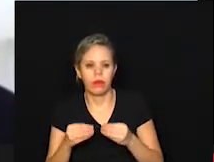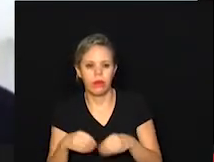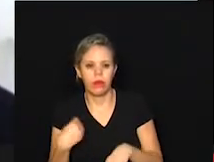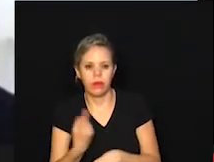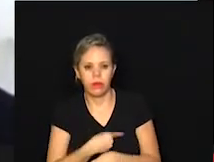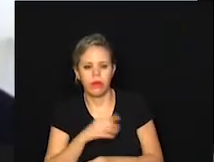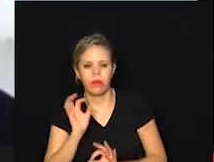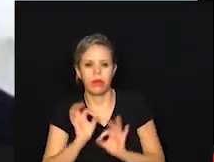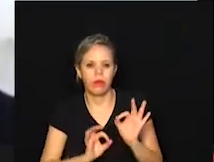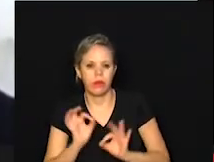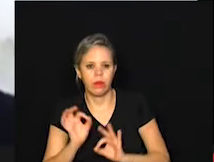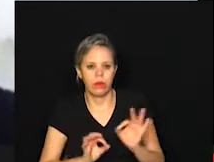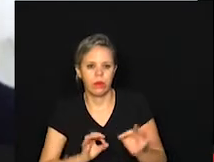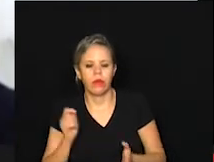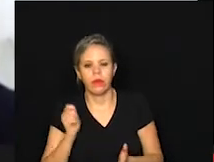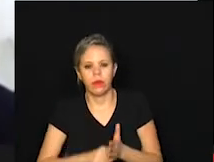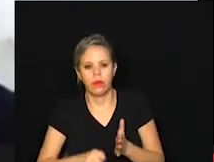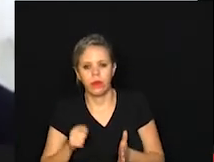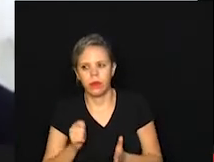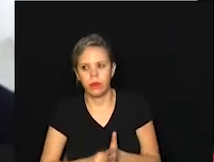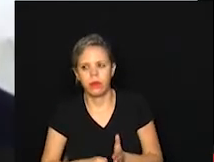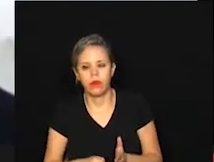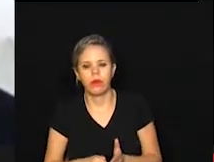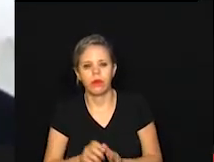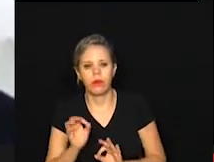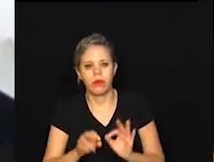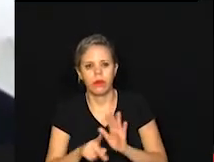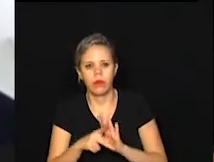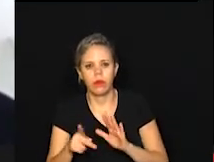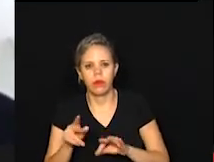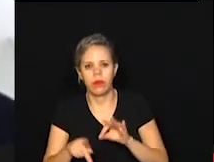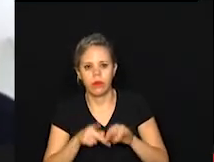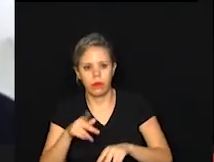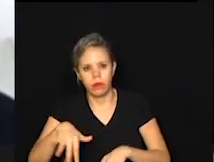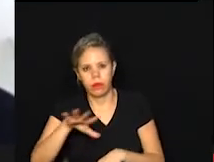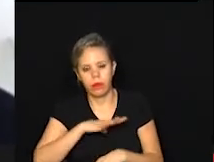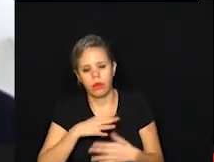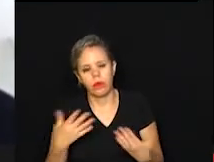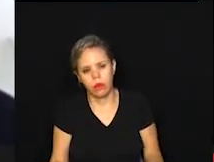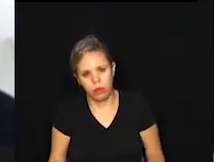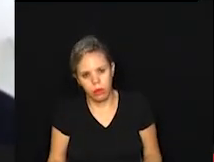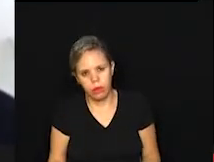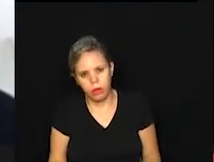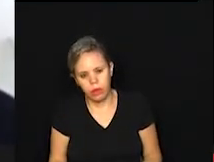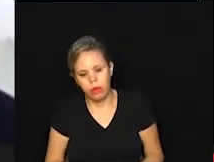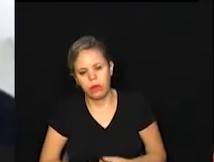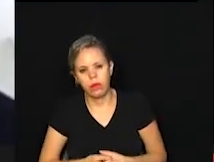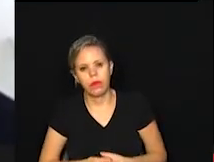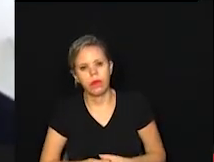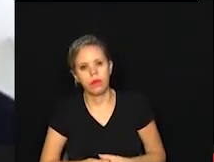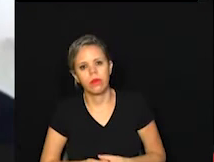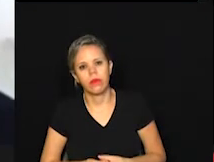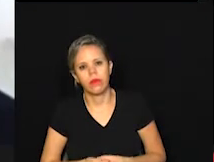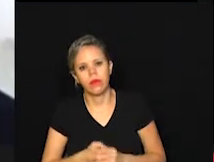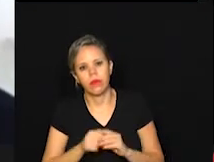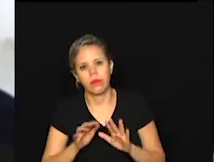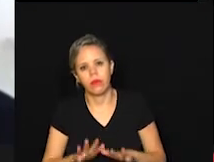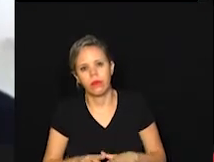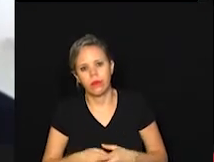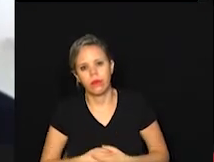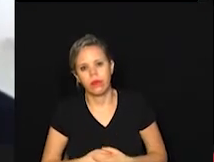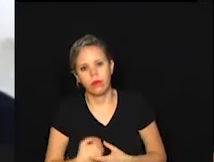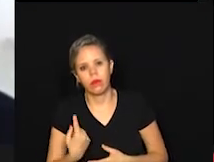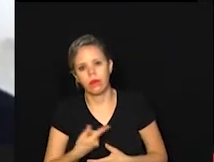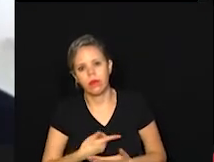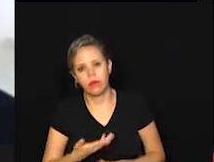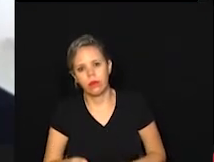nossa organização e a nossa luta, e a própria organização do município. Então, essa é uma questão que fica para